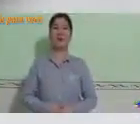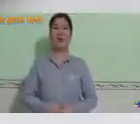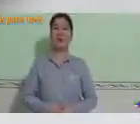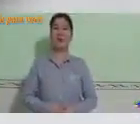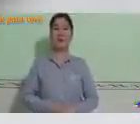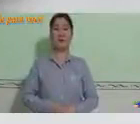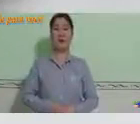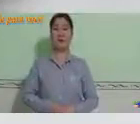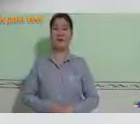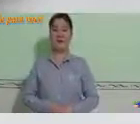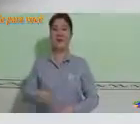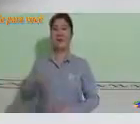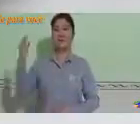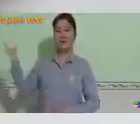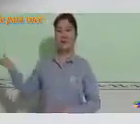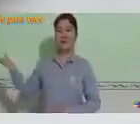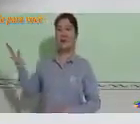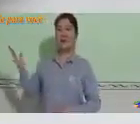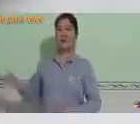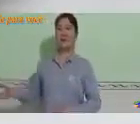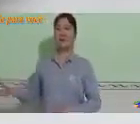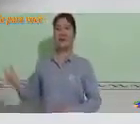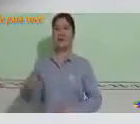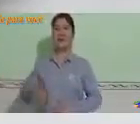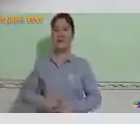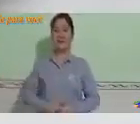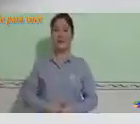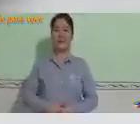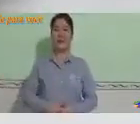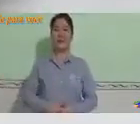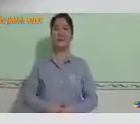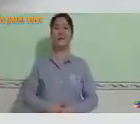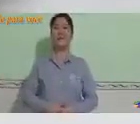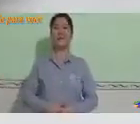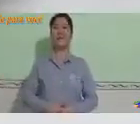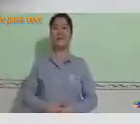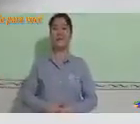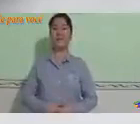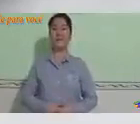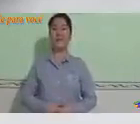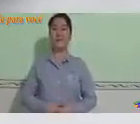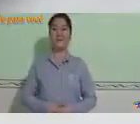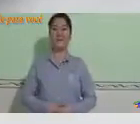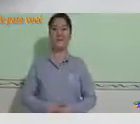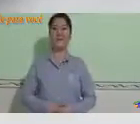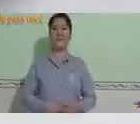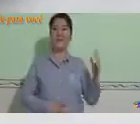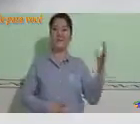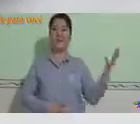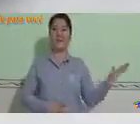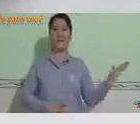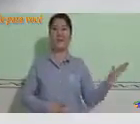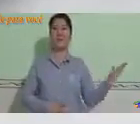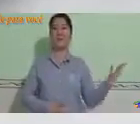S N D O R E A L I Z A D A A S U alimentação, suas propriedades vão mudando, tornando-se